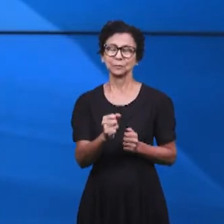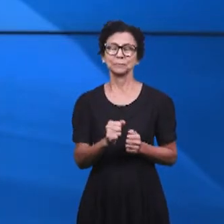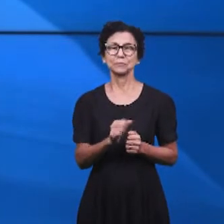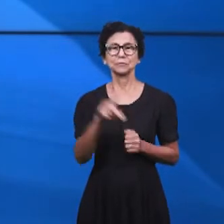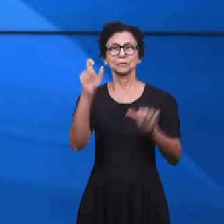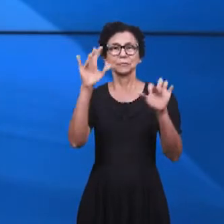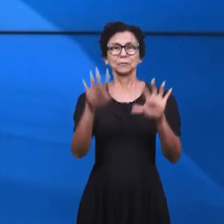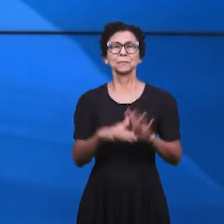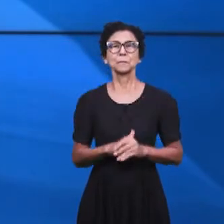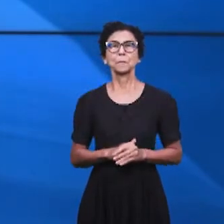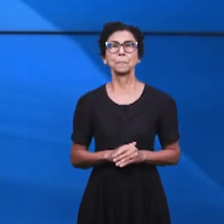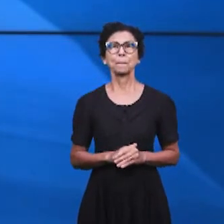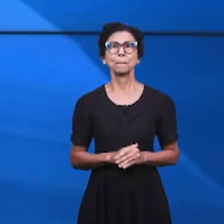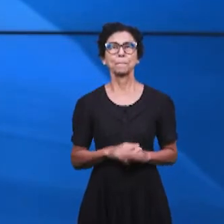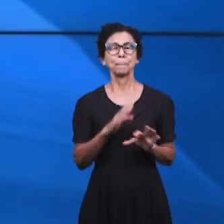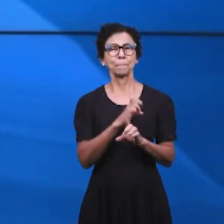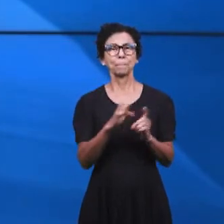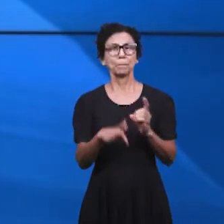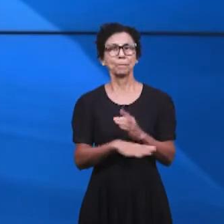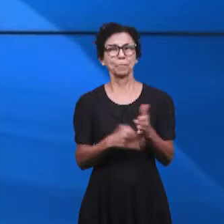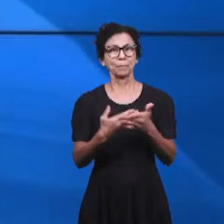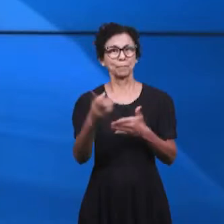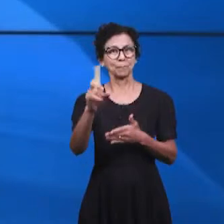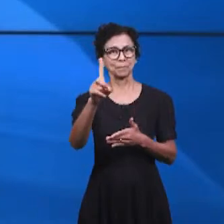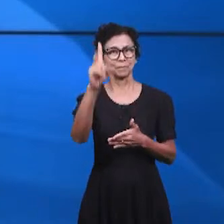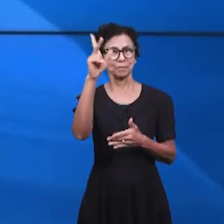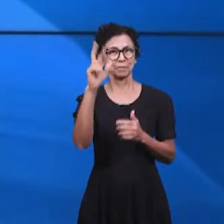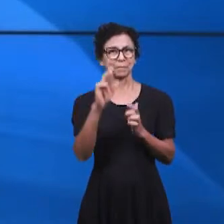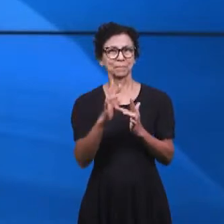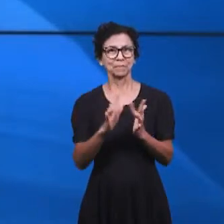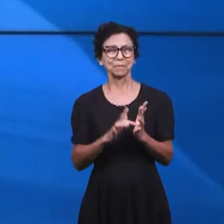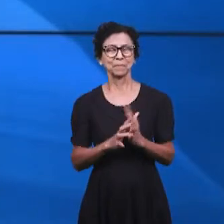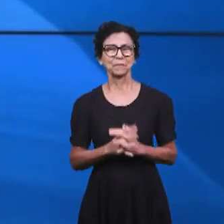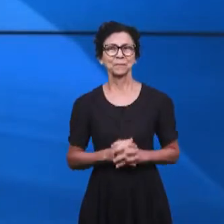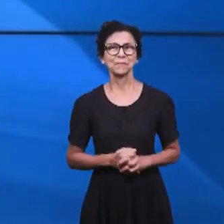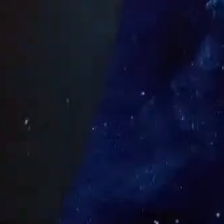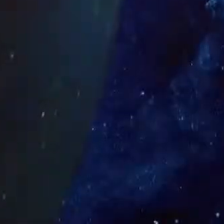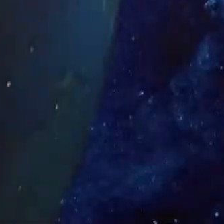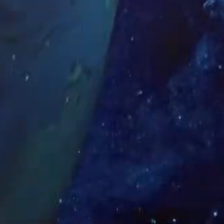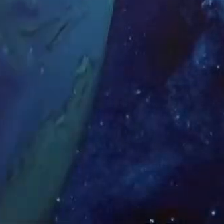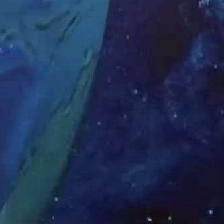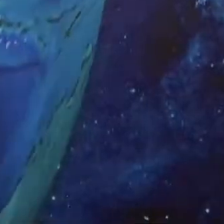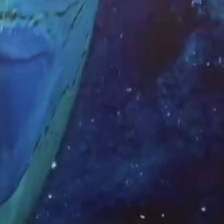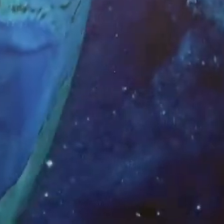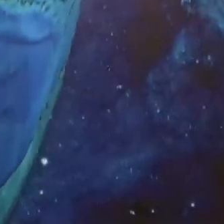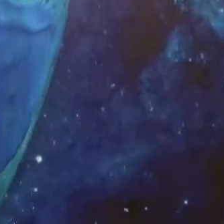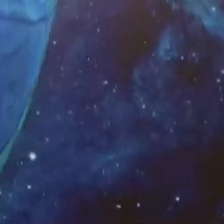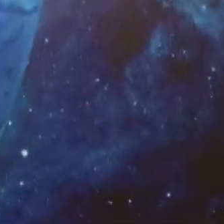Deus abençoe a todos, até daqui a pouquinho, na Escola Bíblica Dominical. A paz do Senhor Jesus.